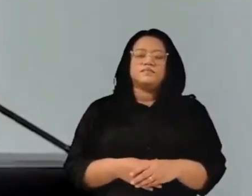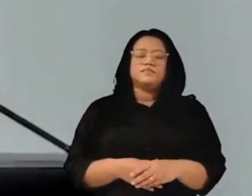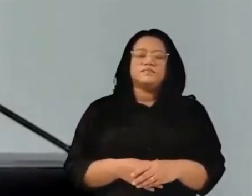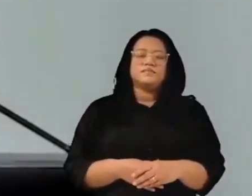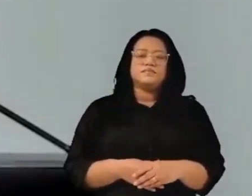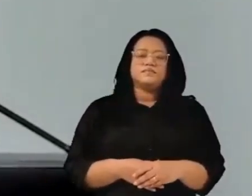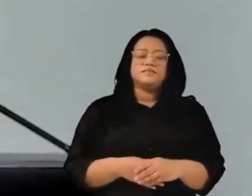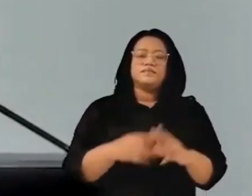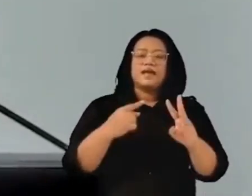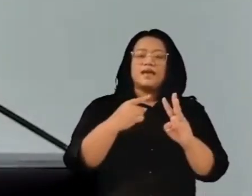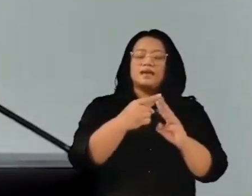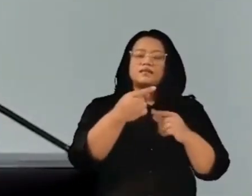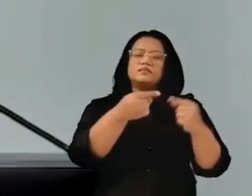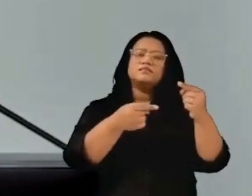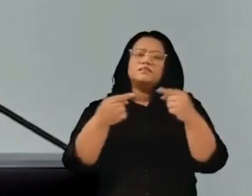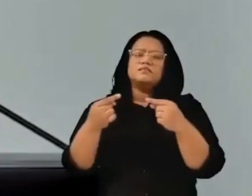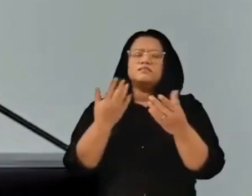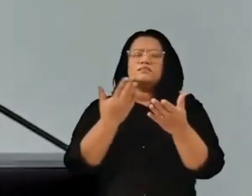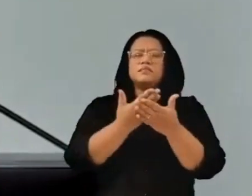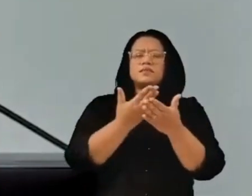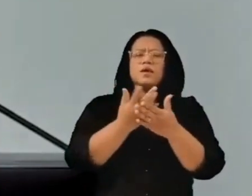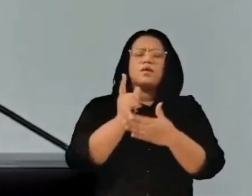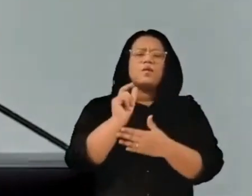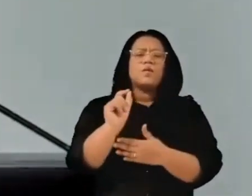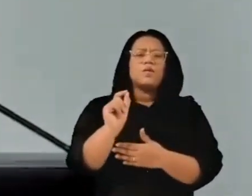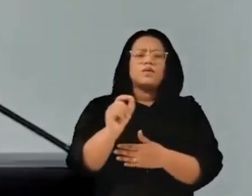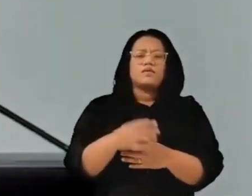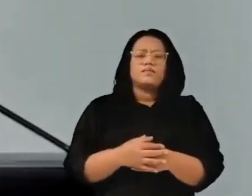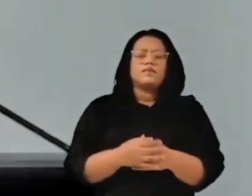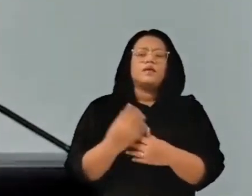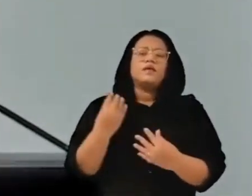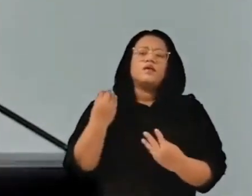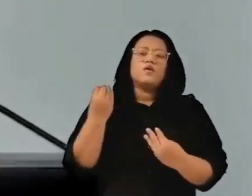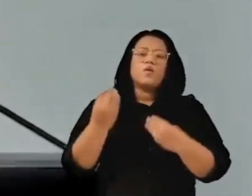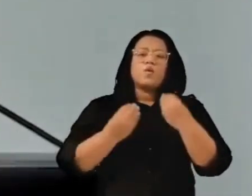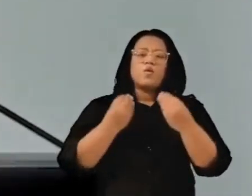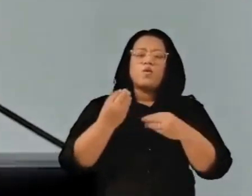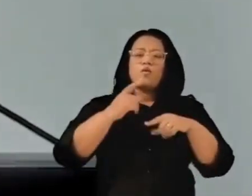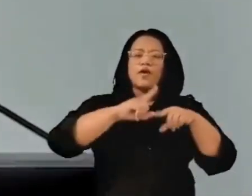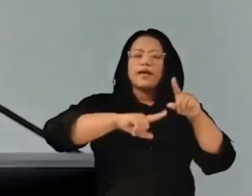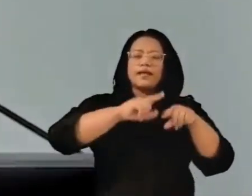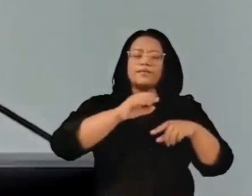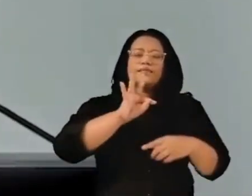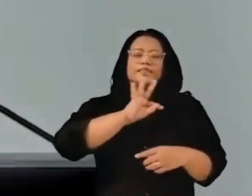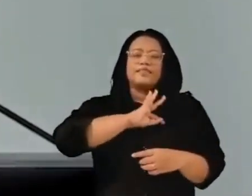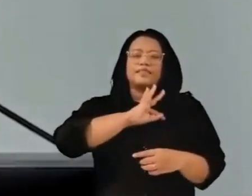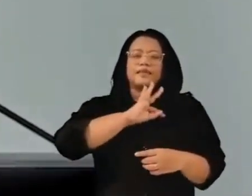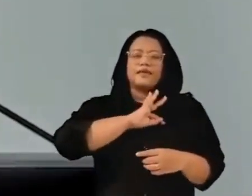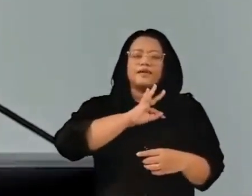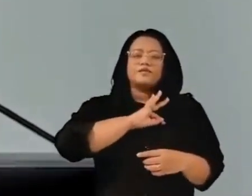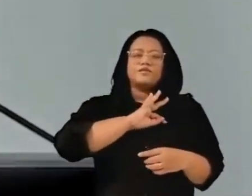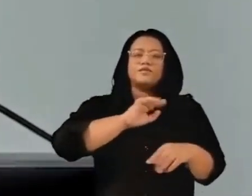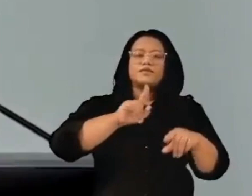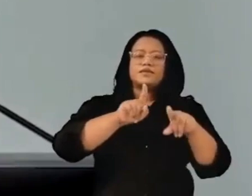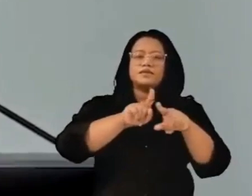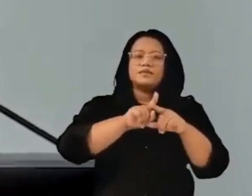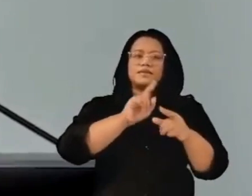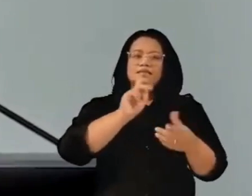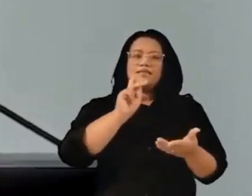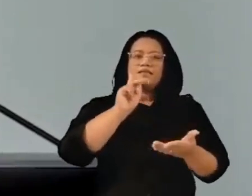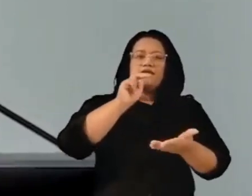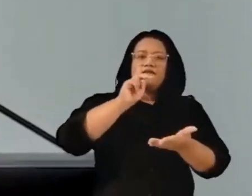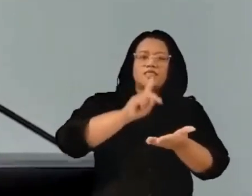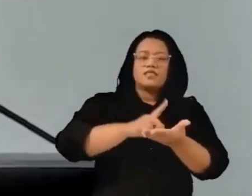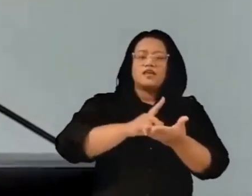que a gente discute é justamente como trazer elementos técnicos e da realidade do que está